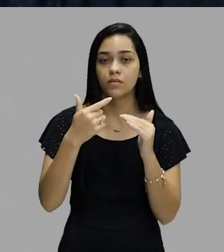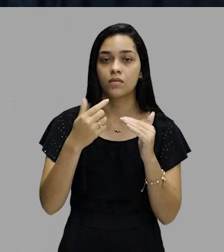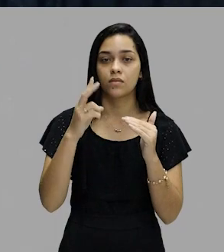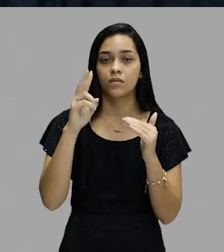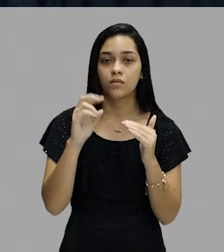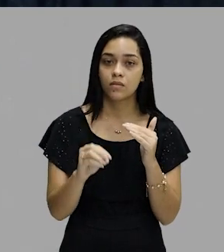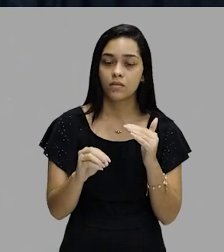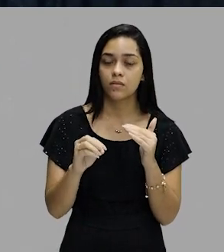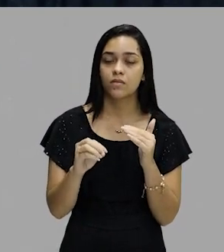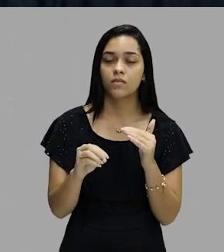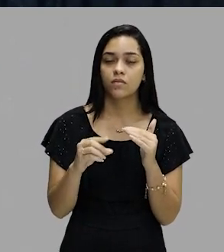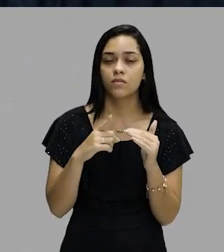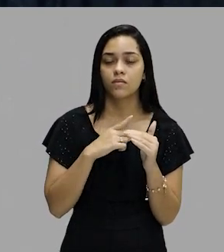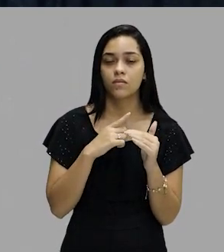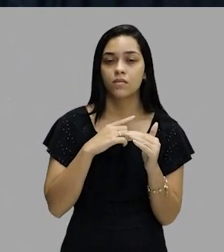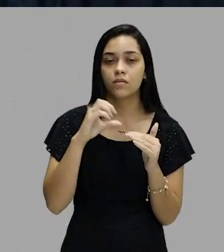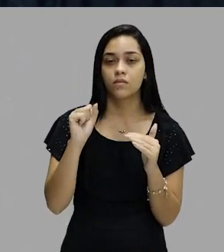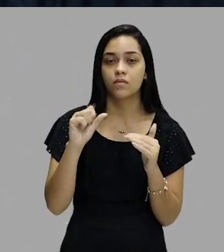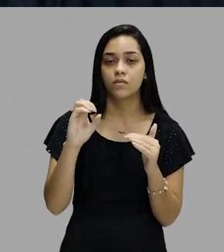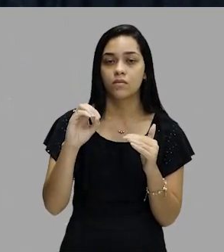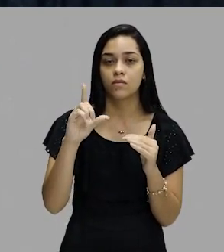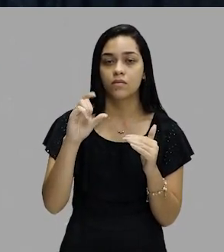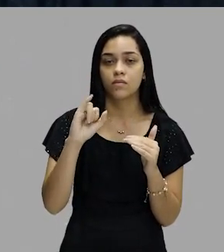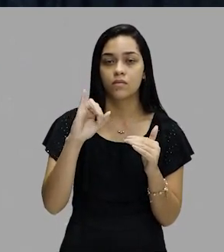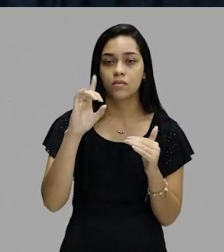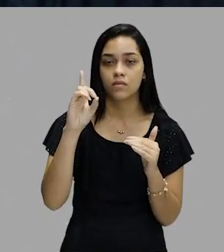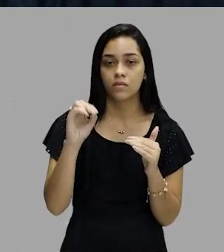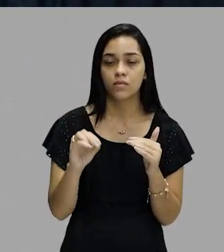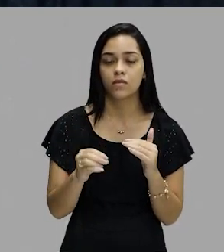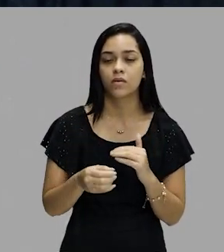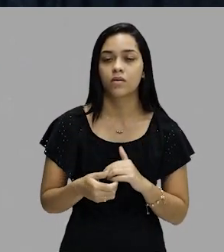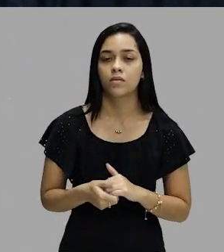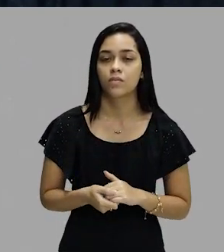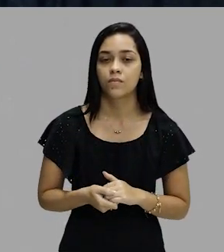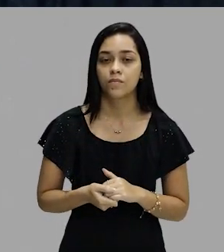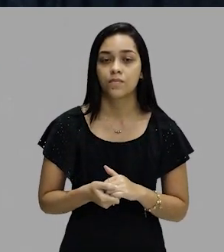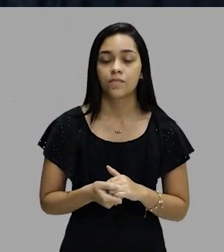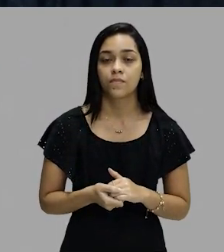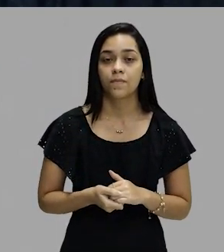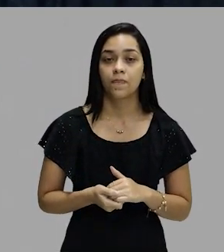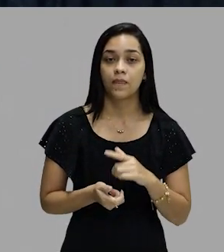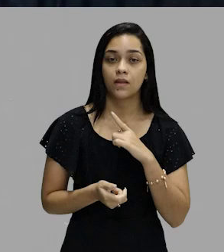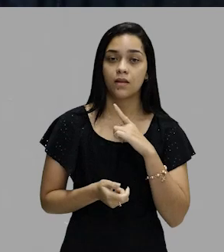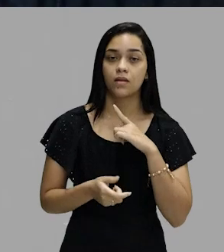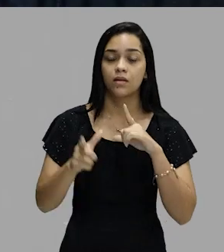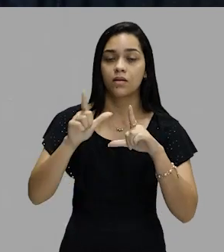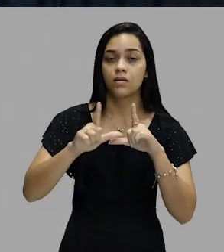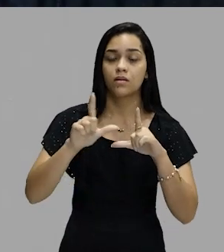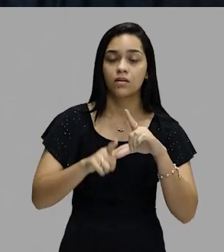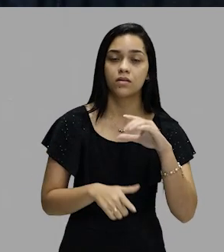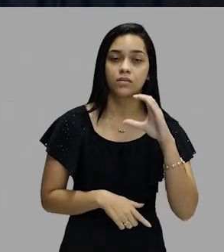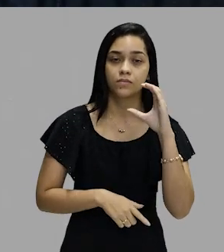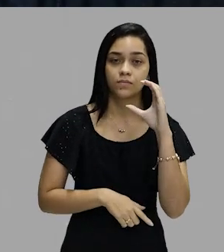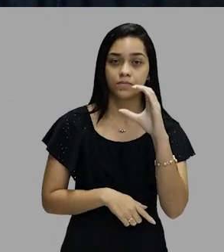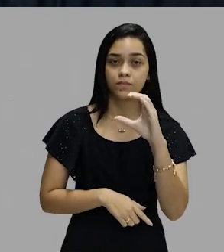250, então é estado sólido. Okay? E a substância C,